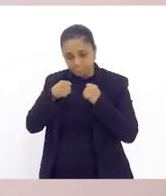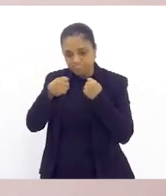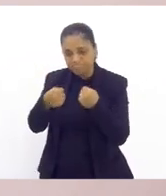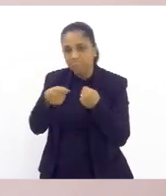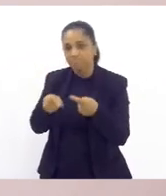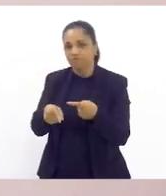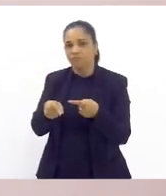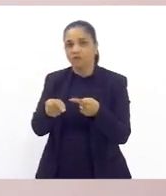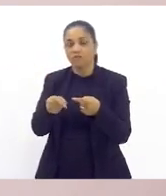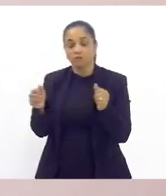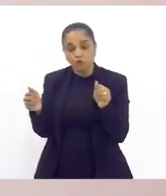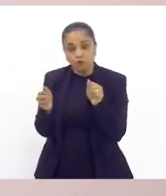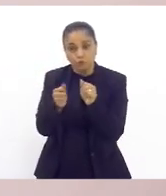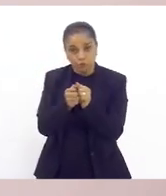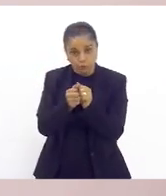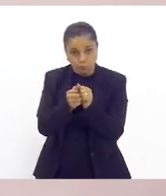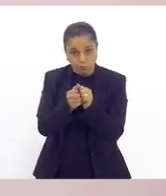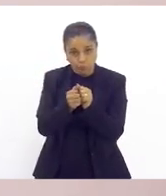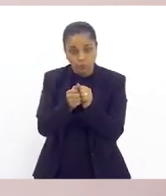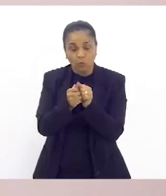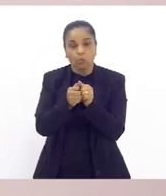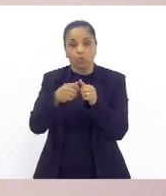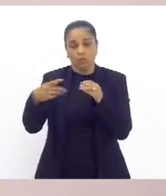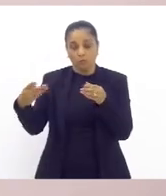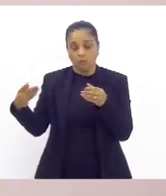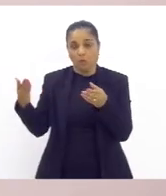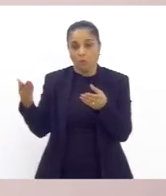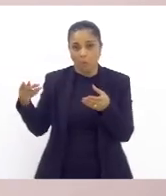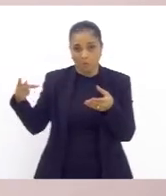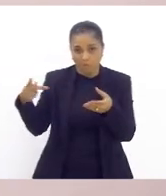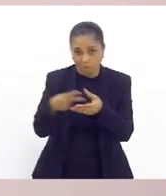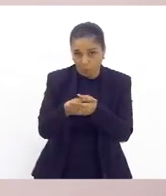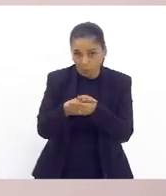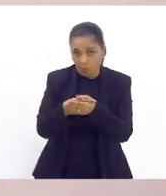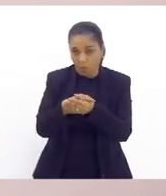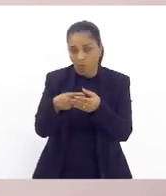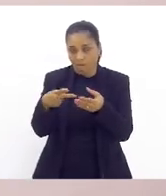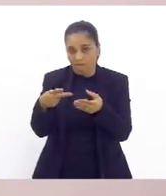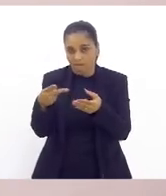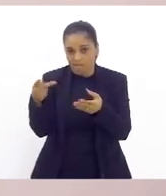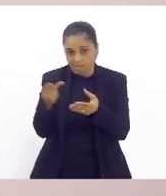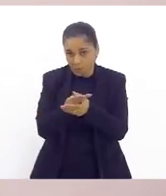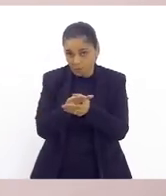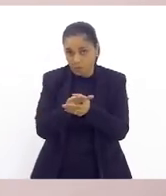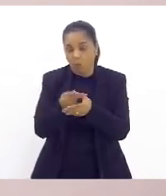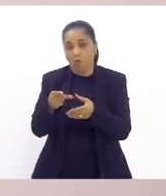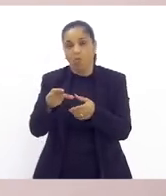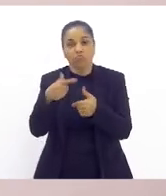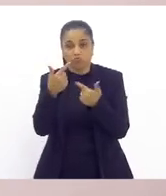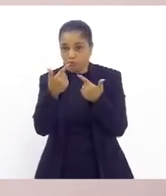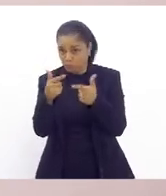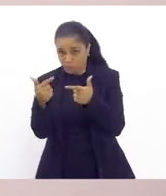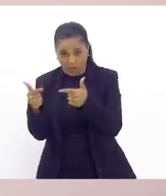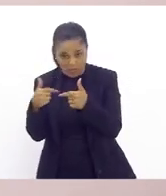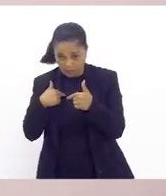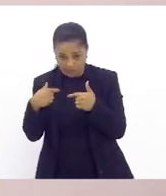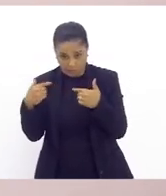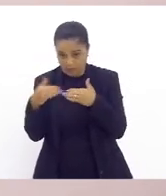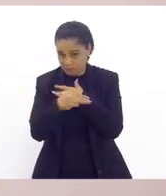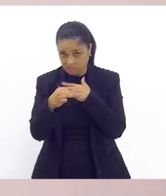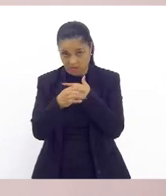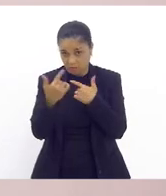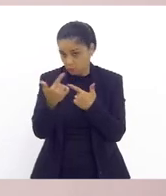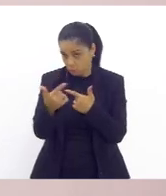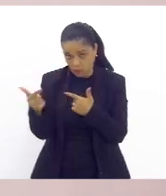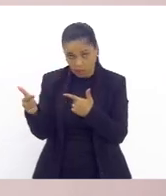aos órgãos como Procon no caso do meu Município a gente não tem Procon nem Municipal deveria ter né mas